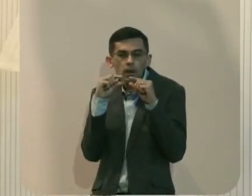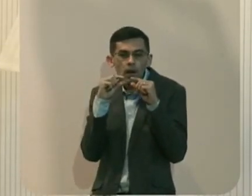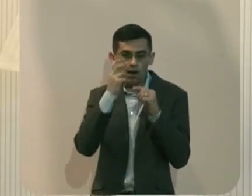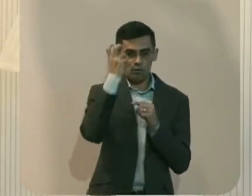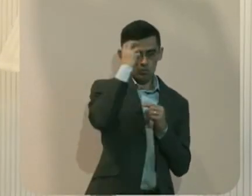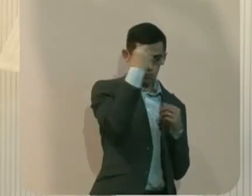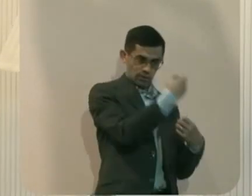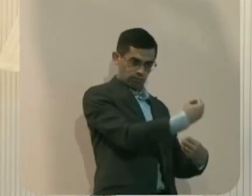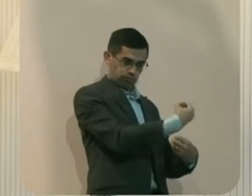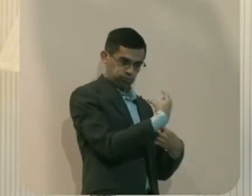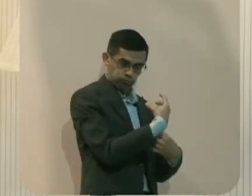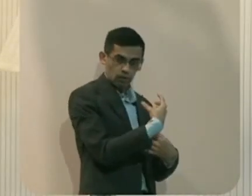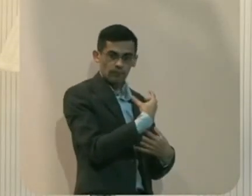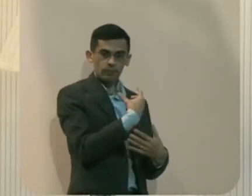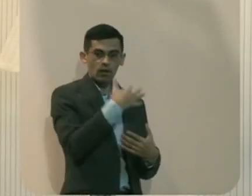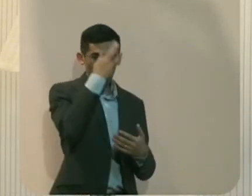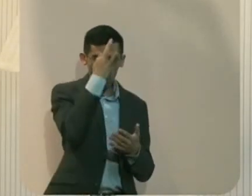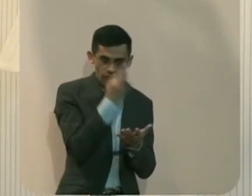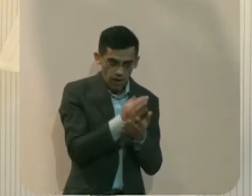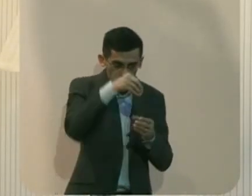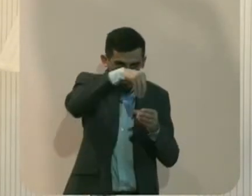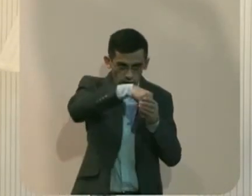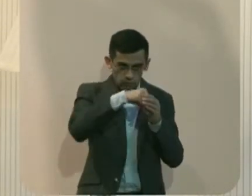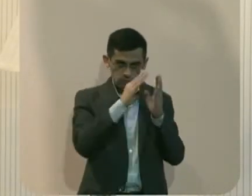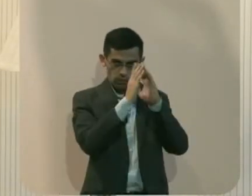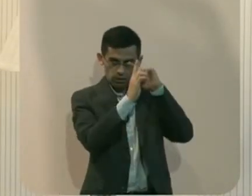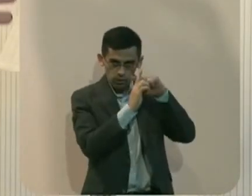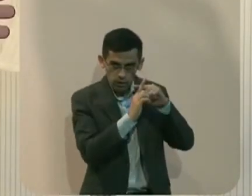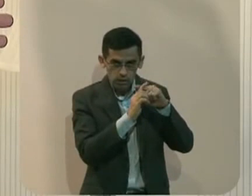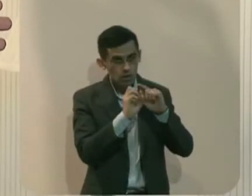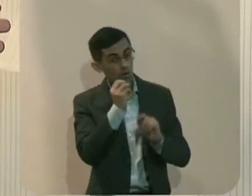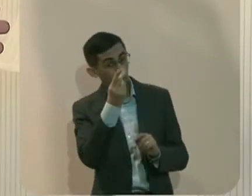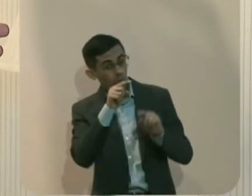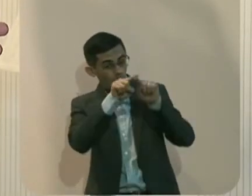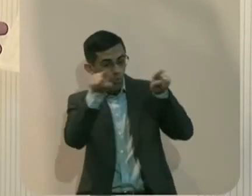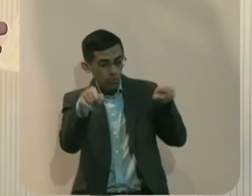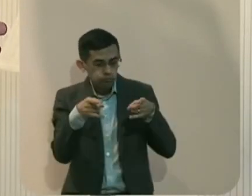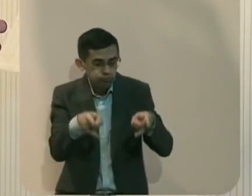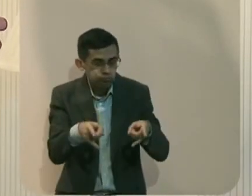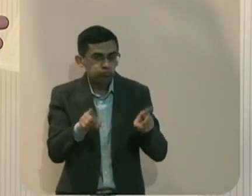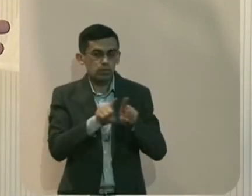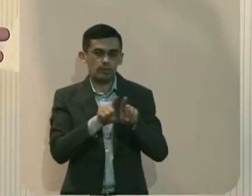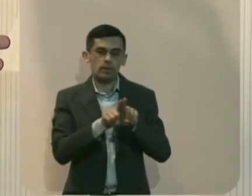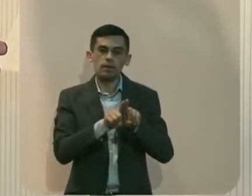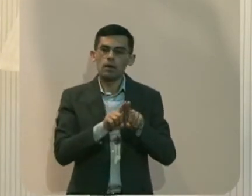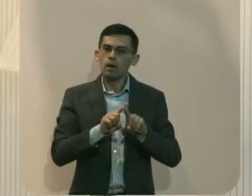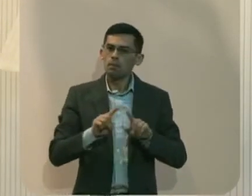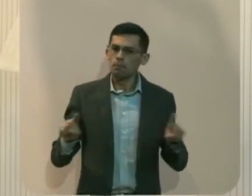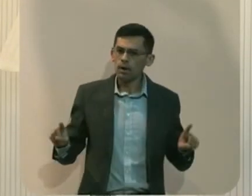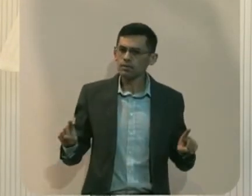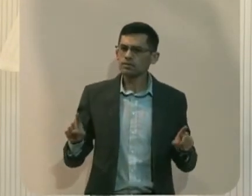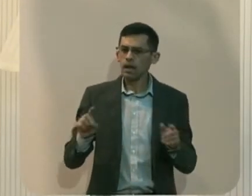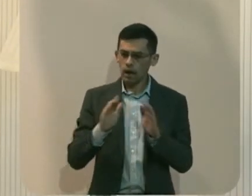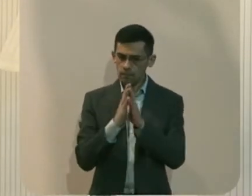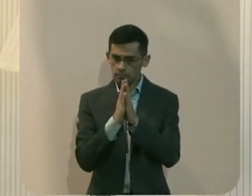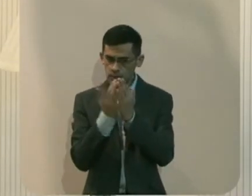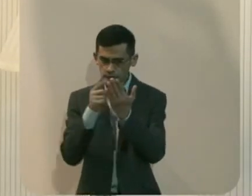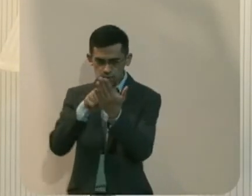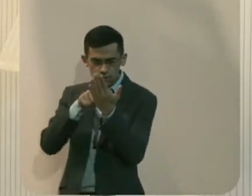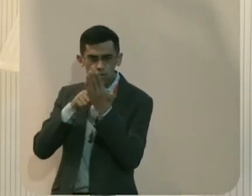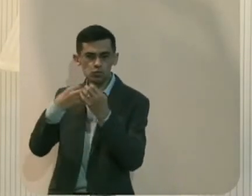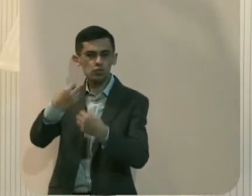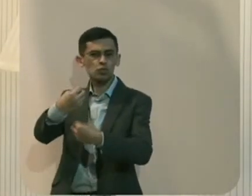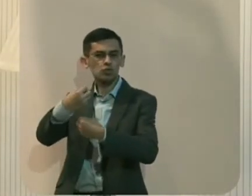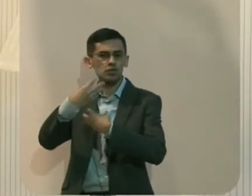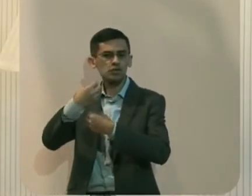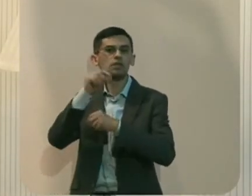Essa fé vale para quando você está na igreja, quando você está no teu quarto orando. Mas a Bíblia vai